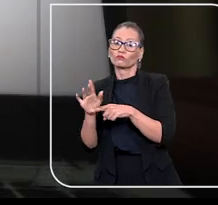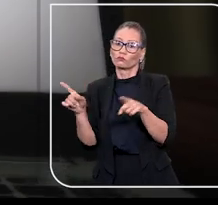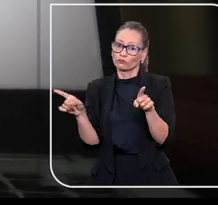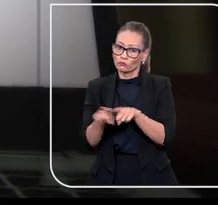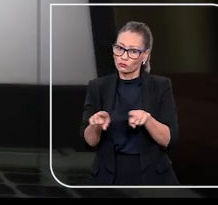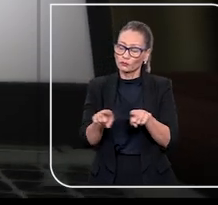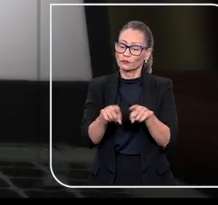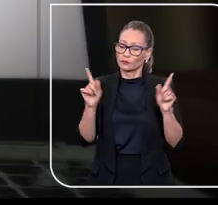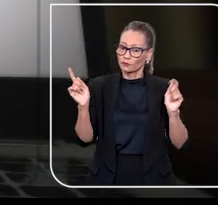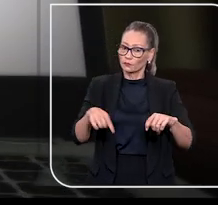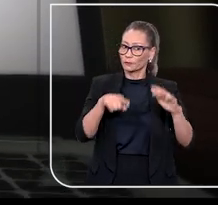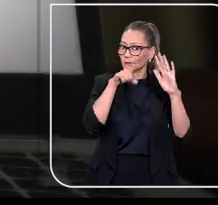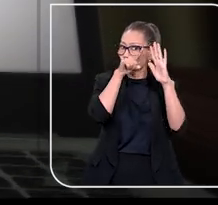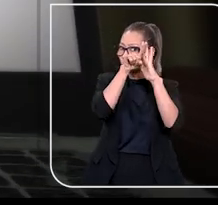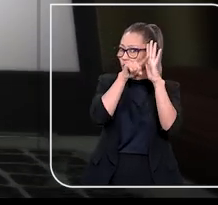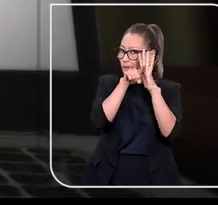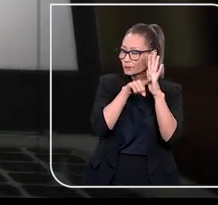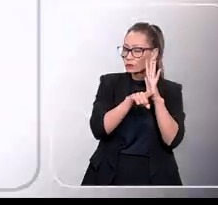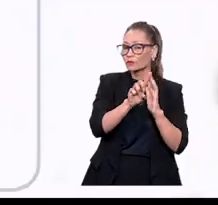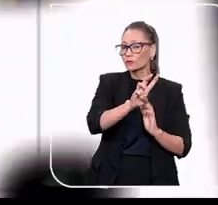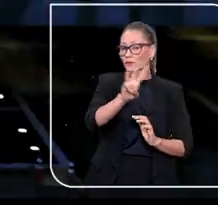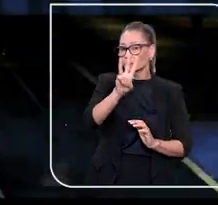meio do site do Tribunal.